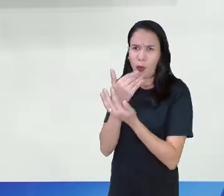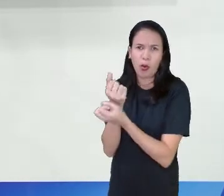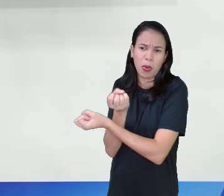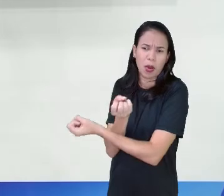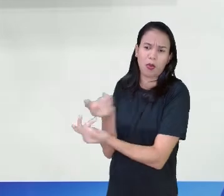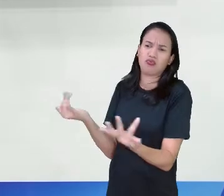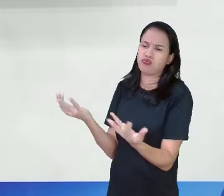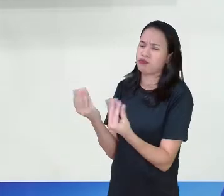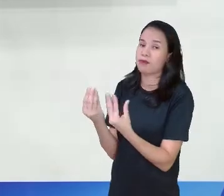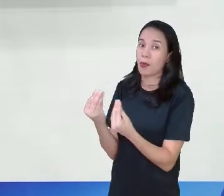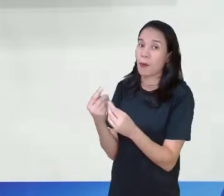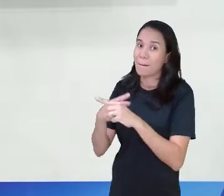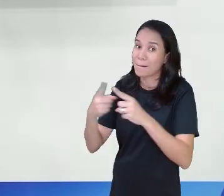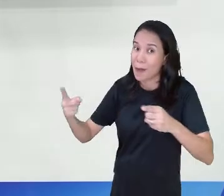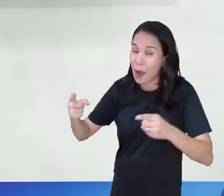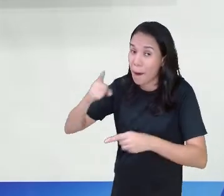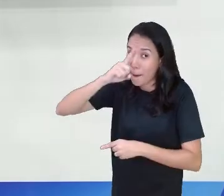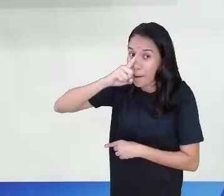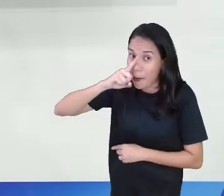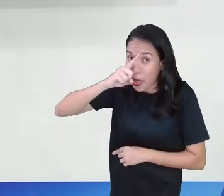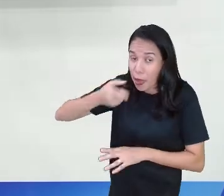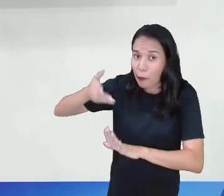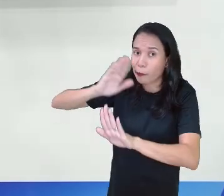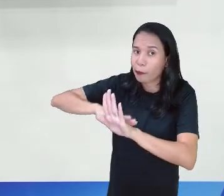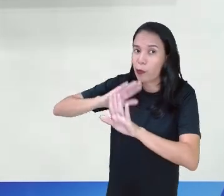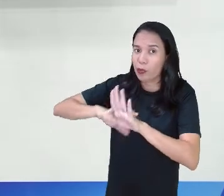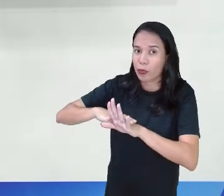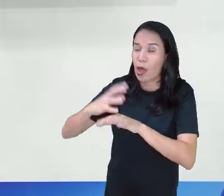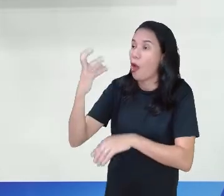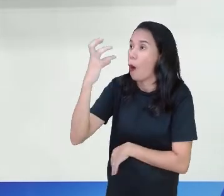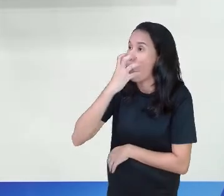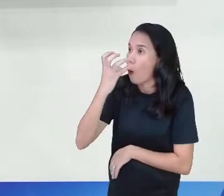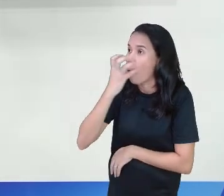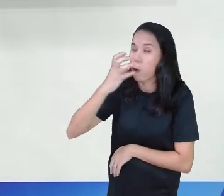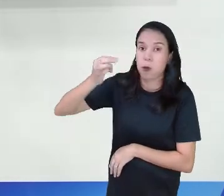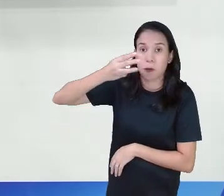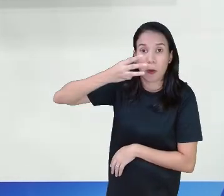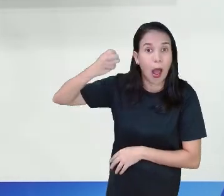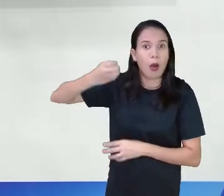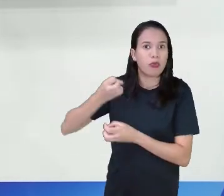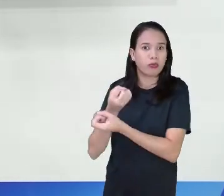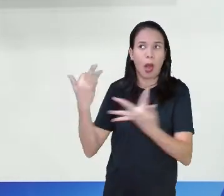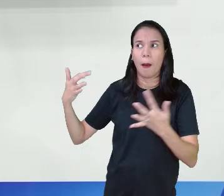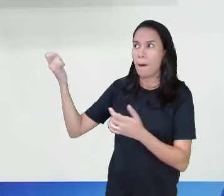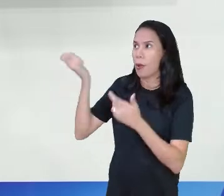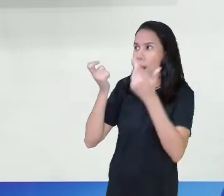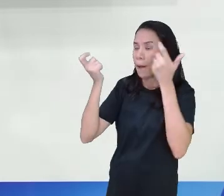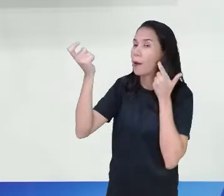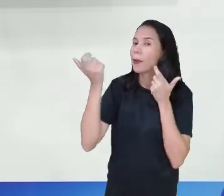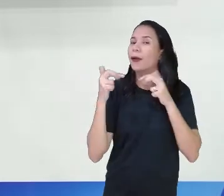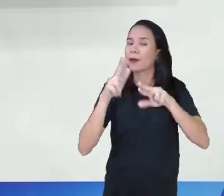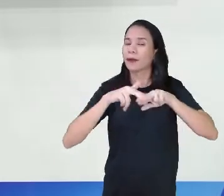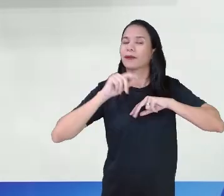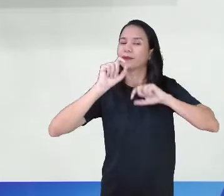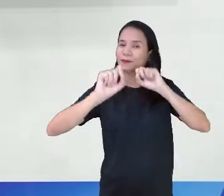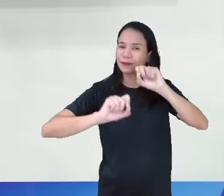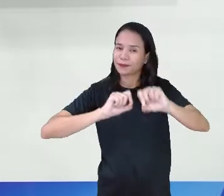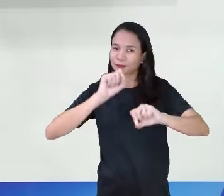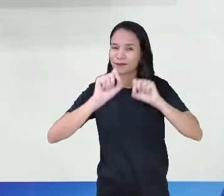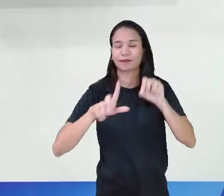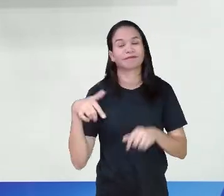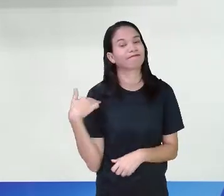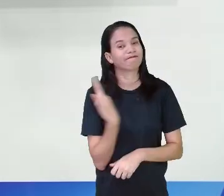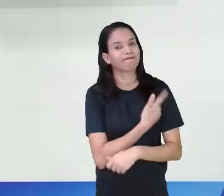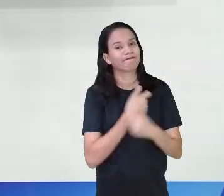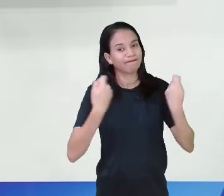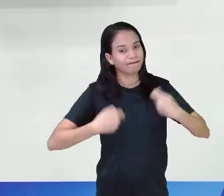cidade, comeu de tudo, mas em compensação, olha os perigos, não é? Não é, Caio? Então, ó, a gente tem